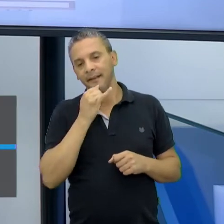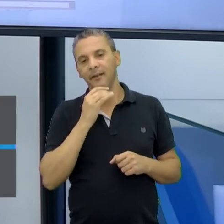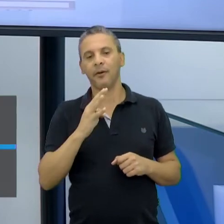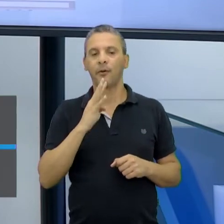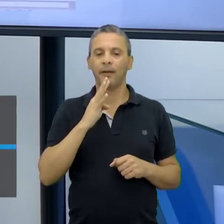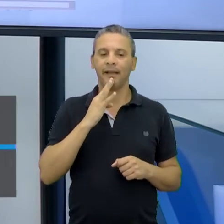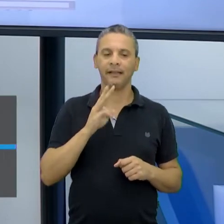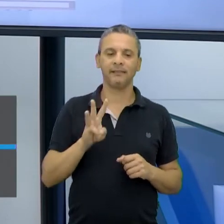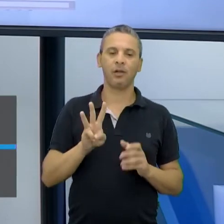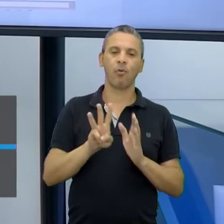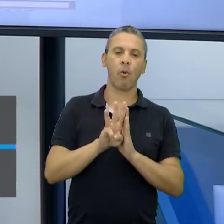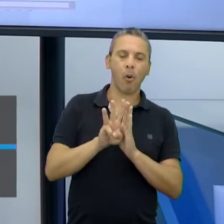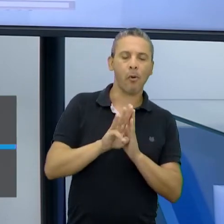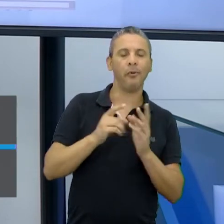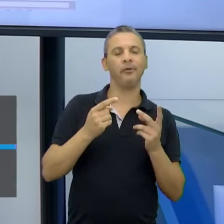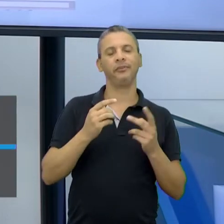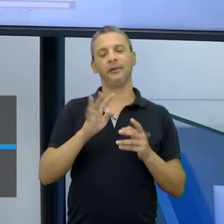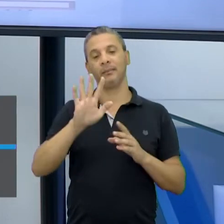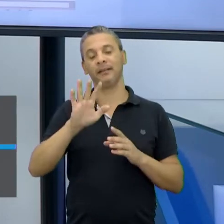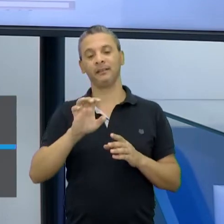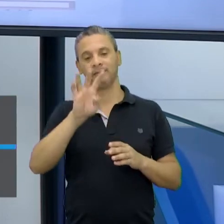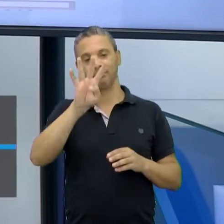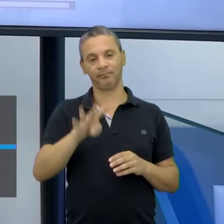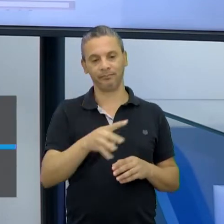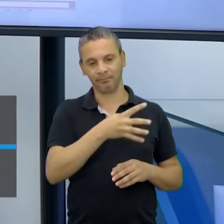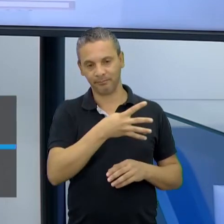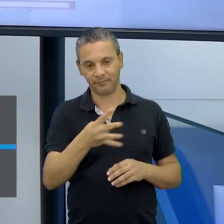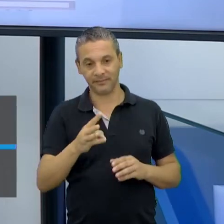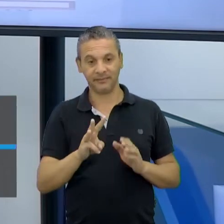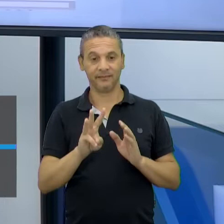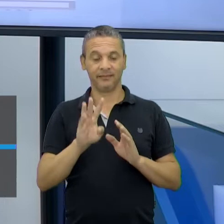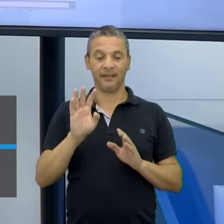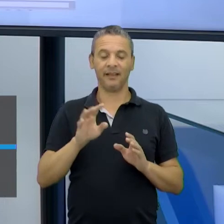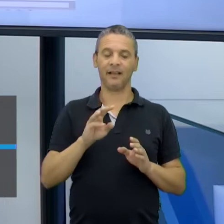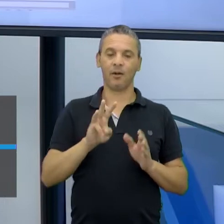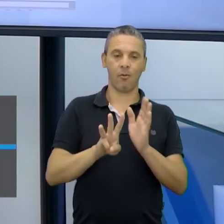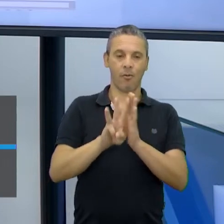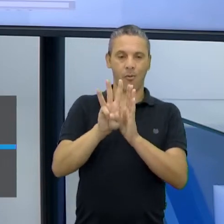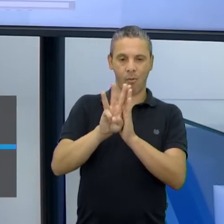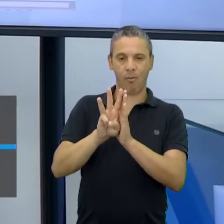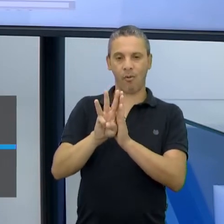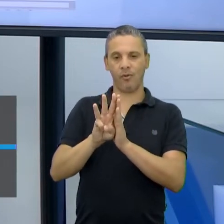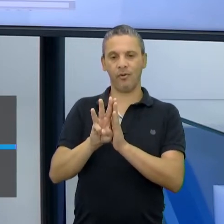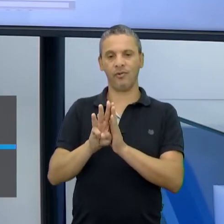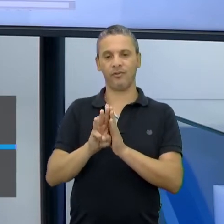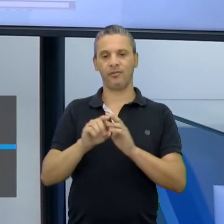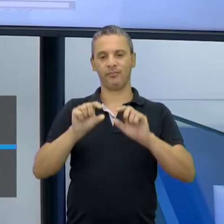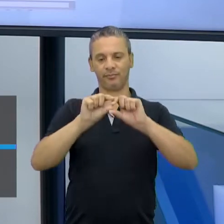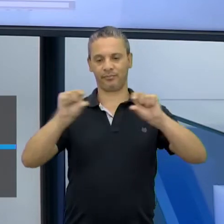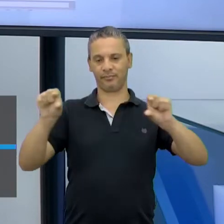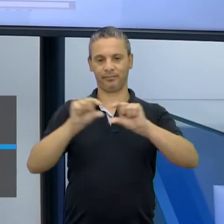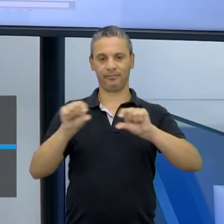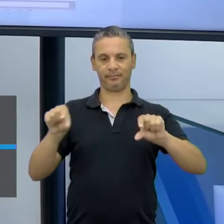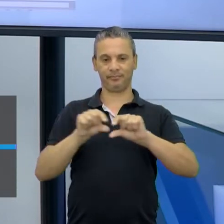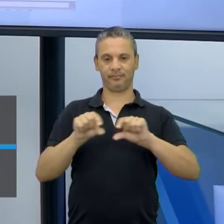o Word. Ele é bem parecido com o Word, só que o Word, ele é sem pauta, né? Ele é